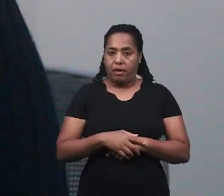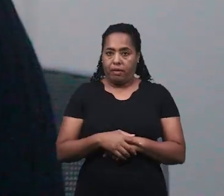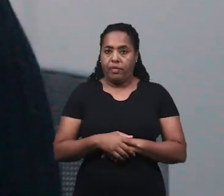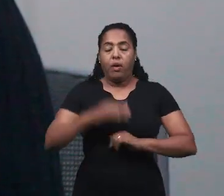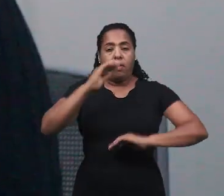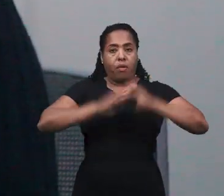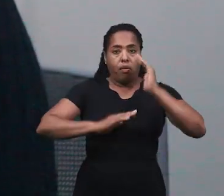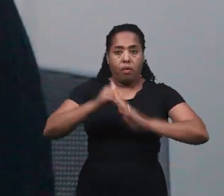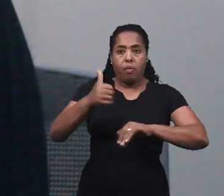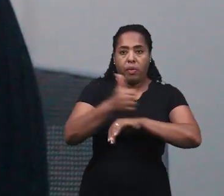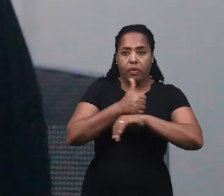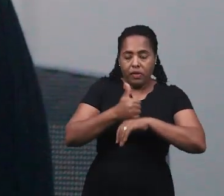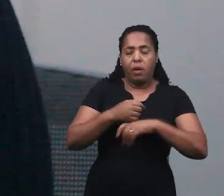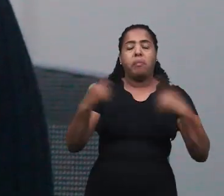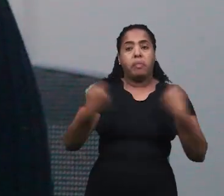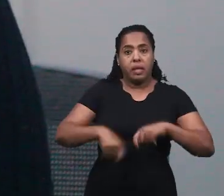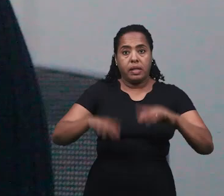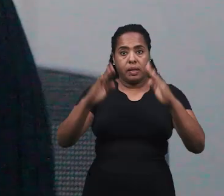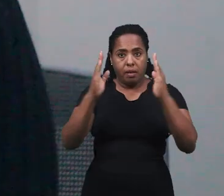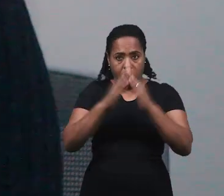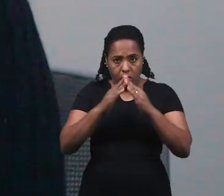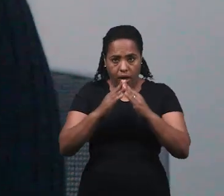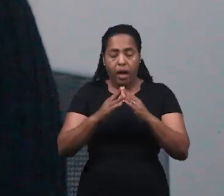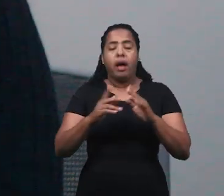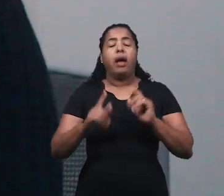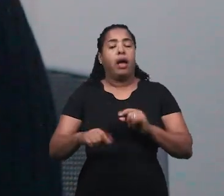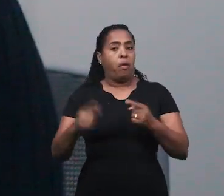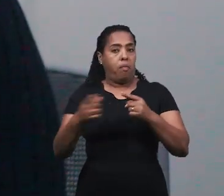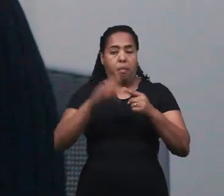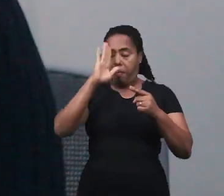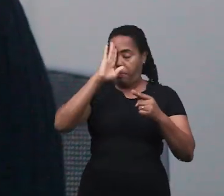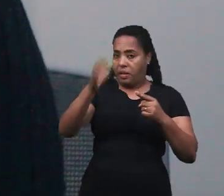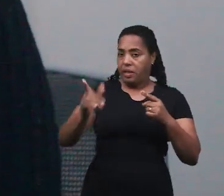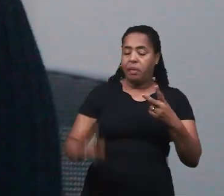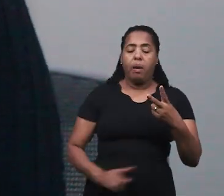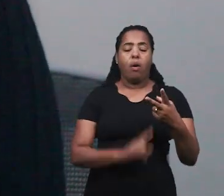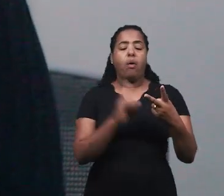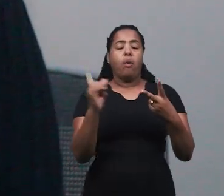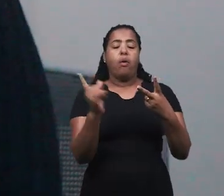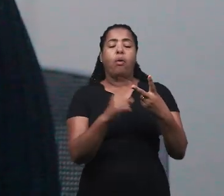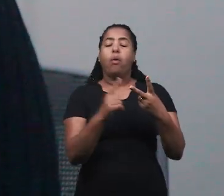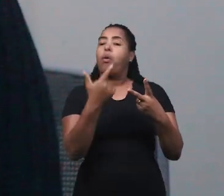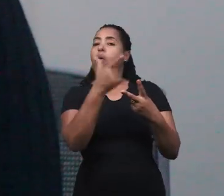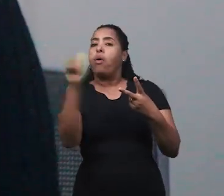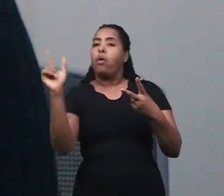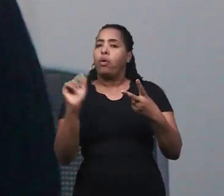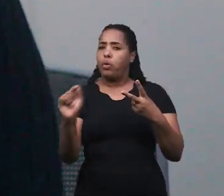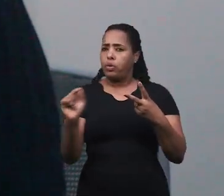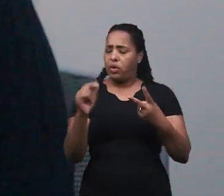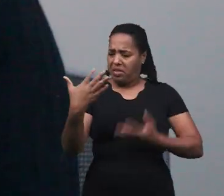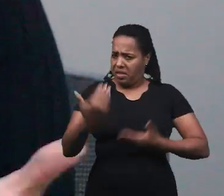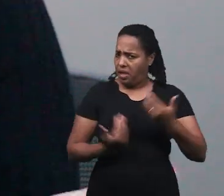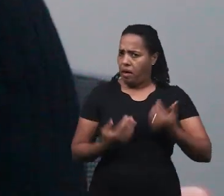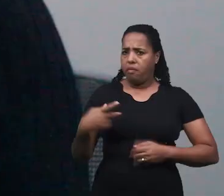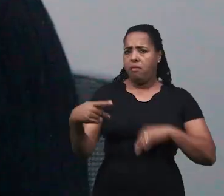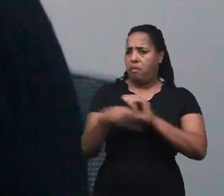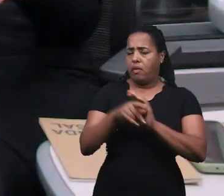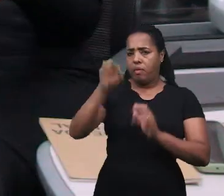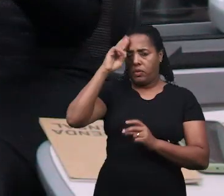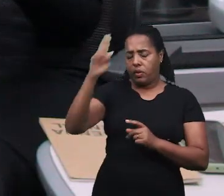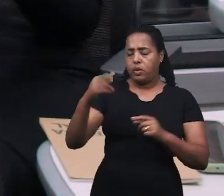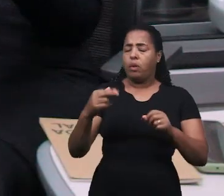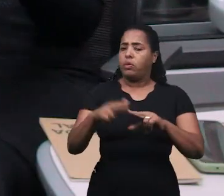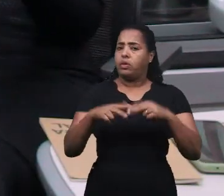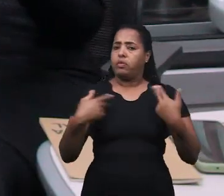região. Então, o profissional tem que residir aqui. Esse é um dos critérios. O outro critério que nós utilizamos, que são servos do